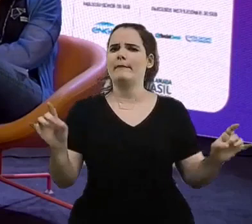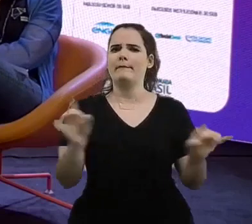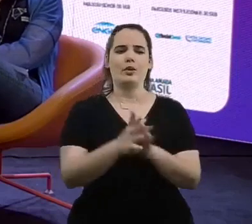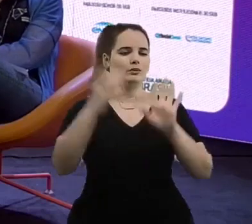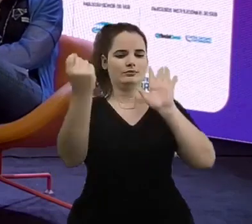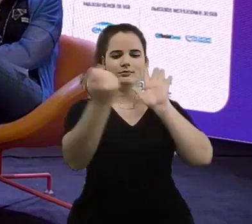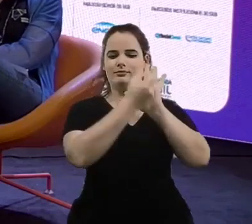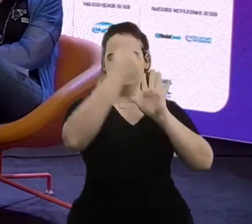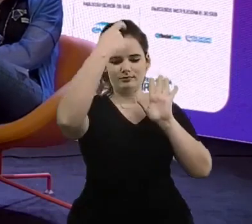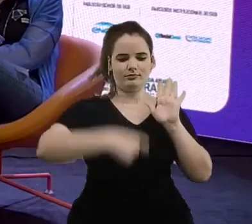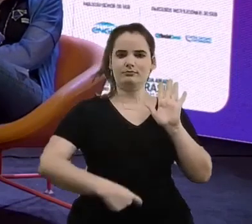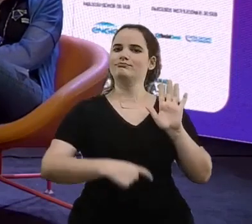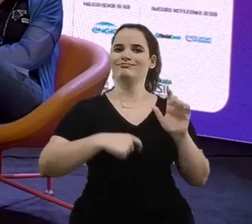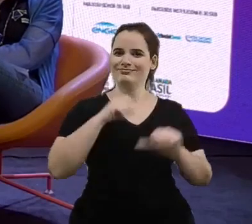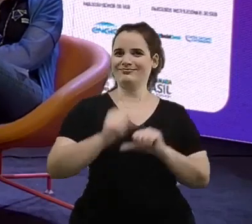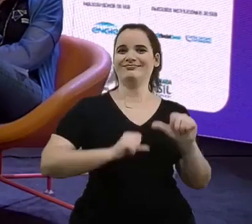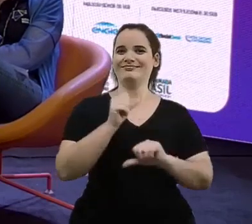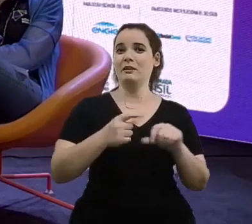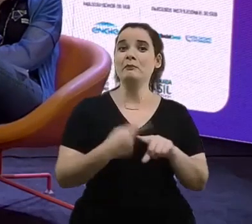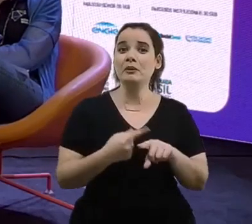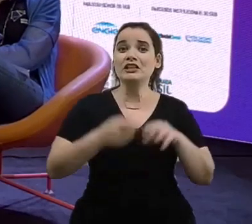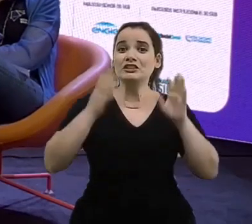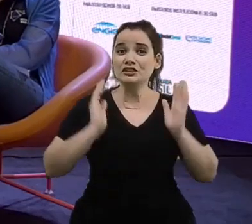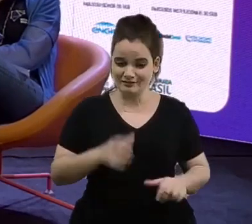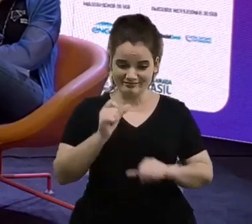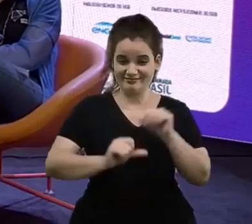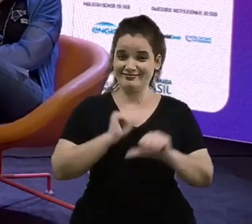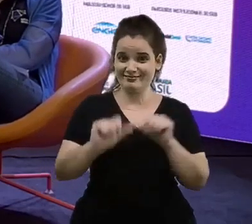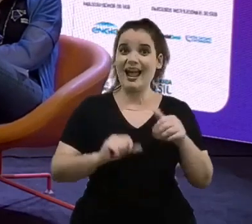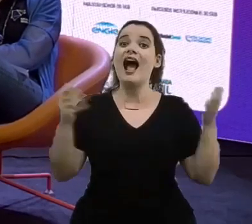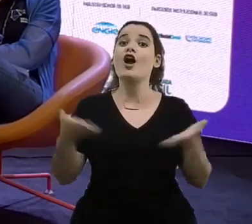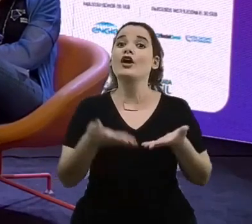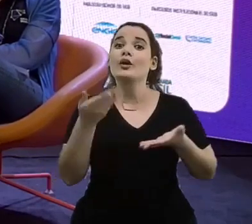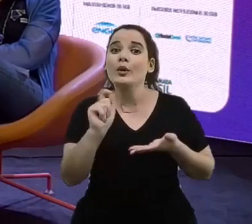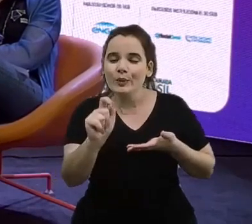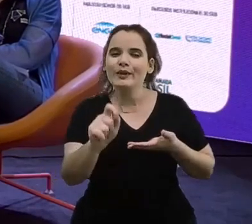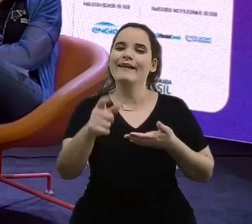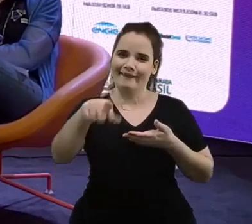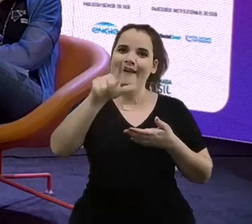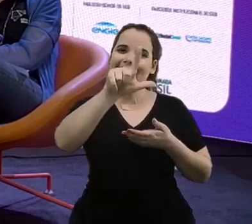isso. Né, o nosso painel de indicadores, né, que a gente tentou trazer aí a nossa